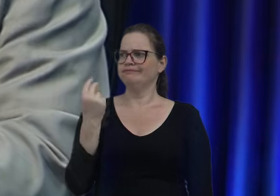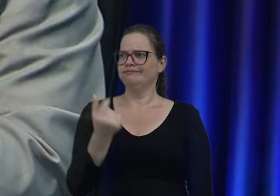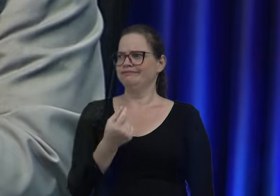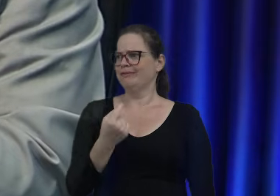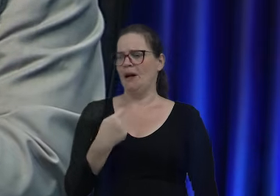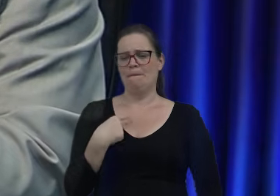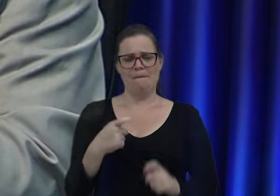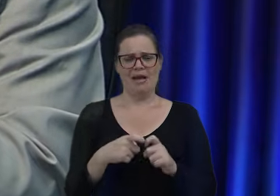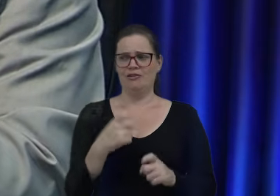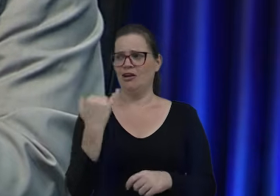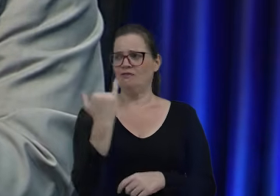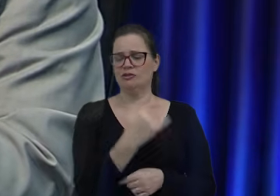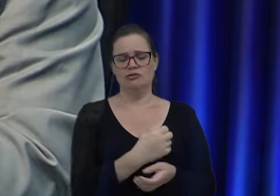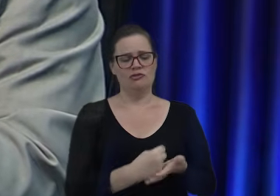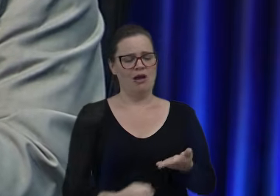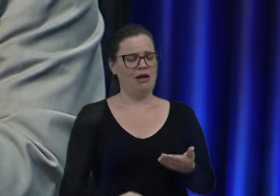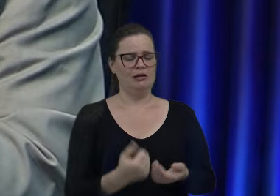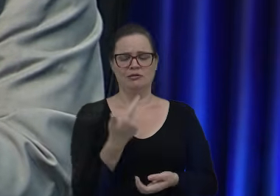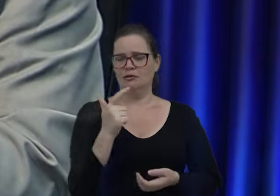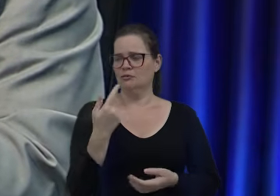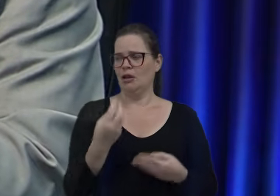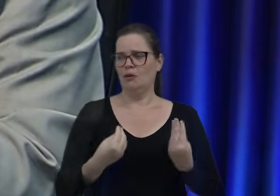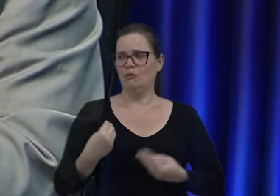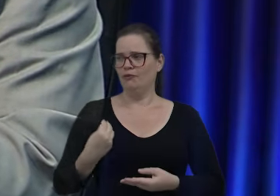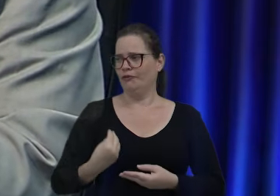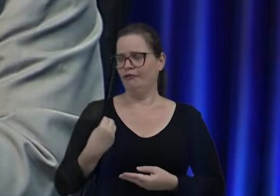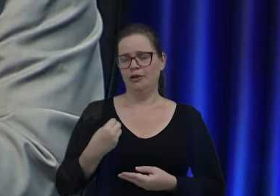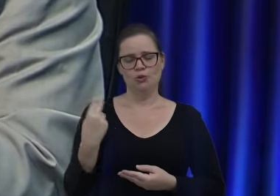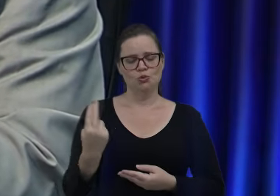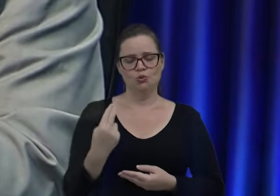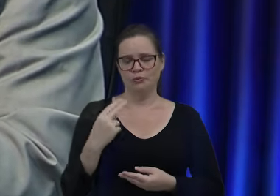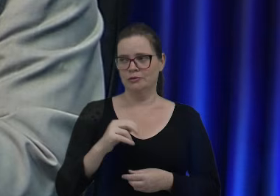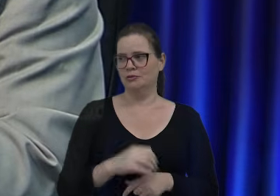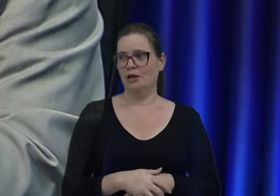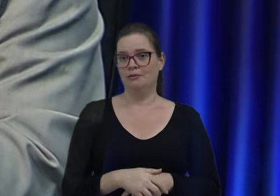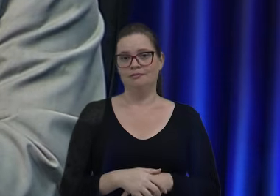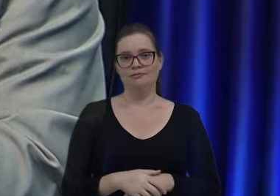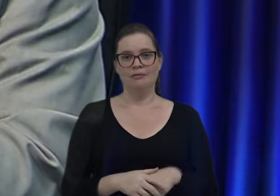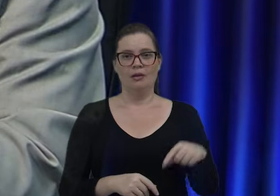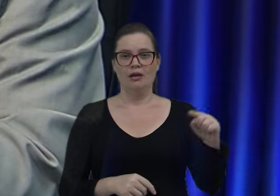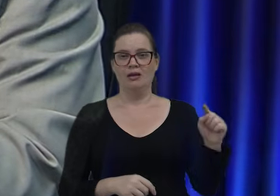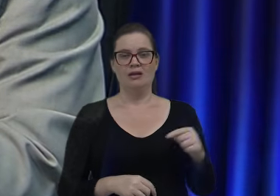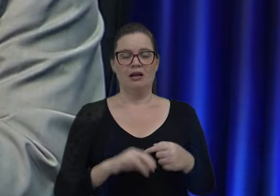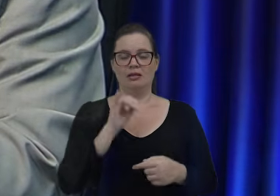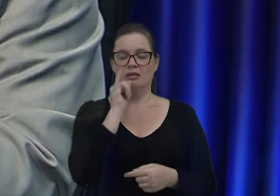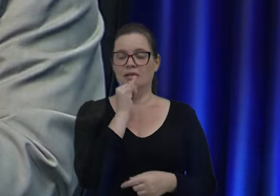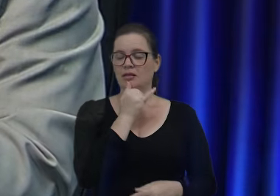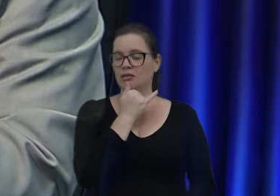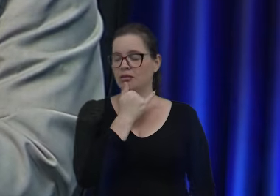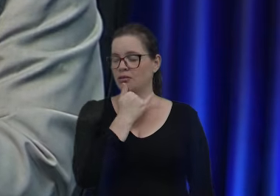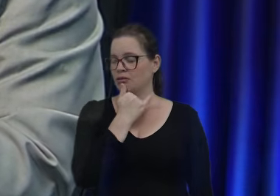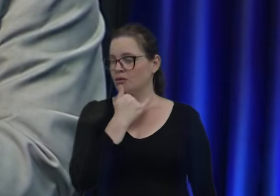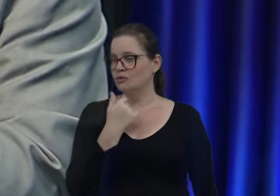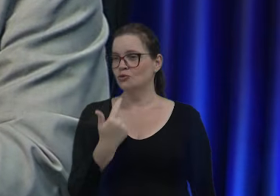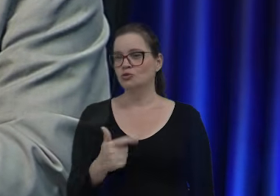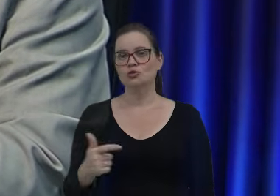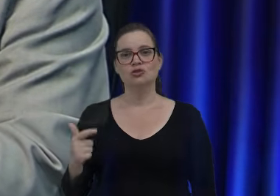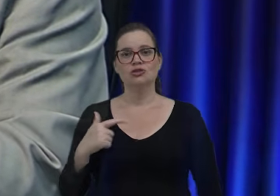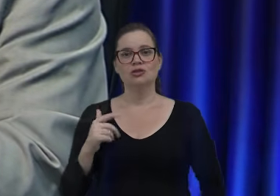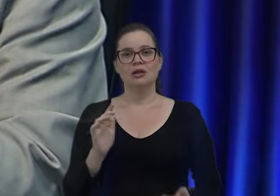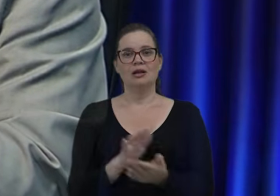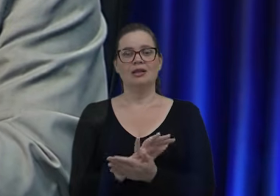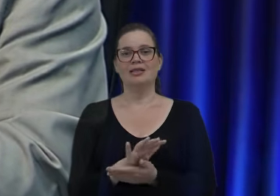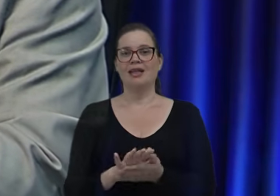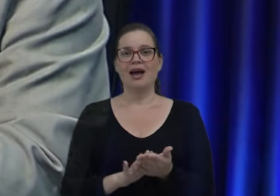desenganado pelos médicos, e estava inanimado, ou seja, não tinha nenhum reflexo,